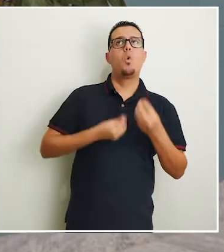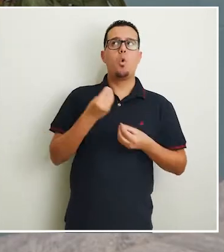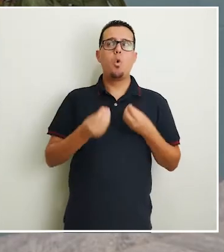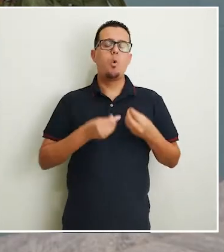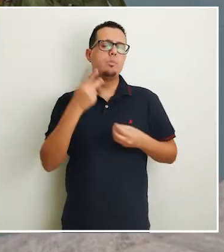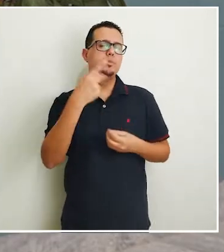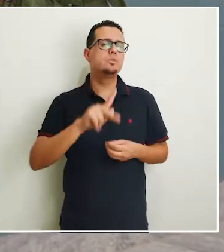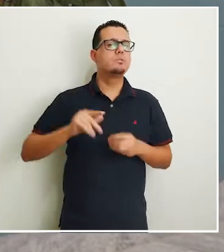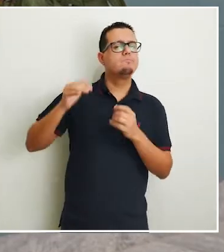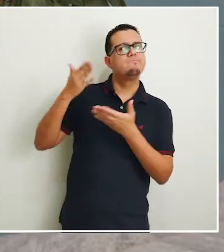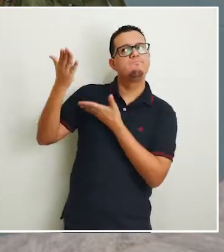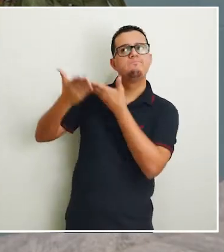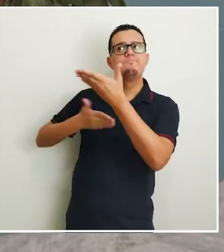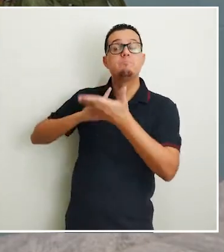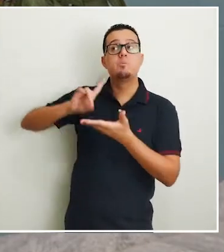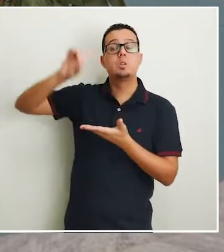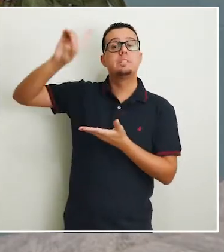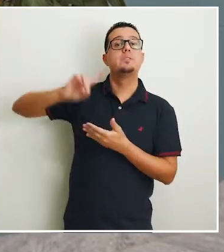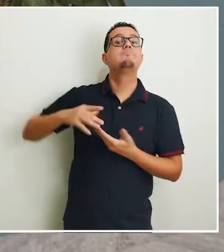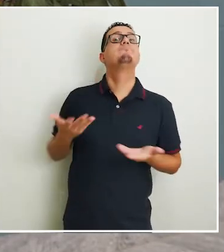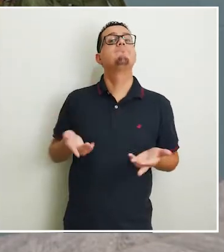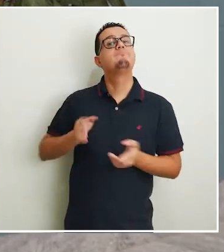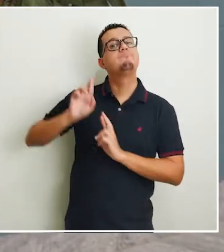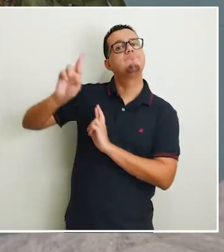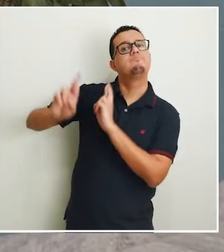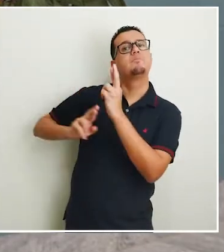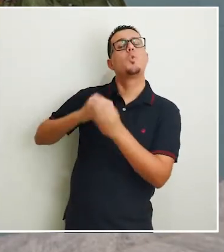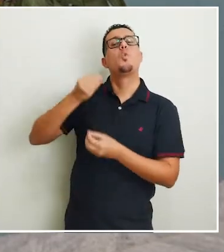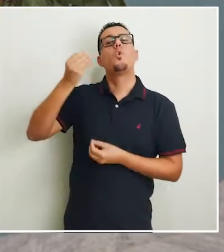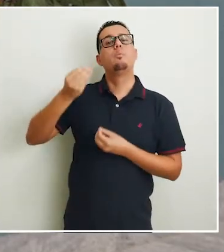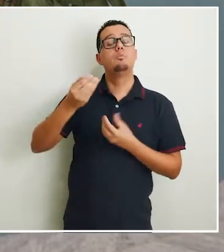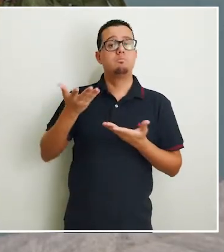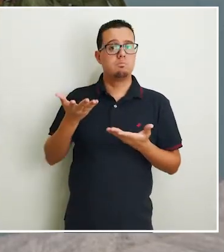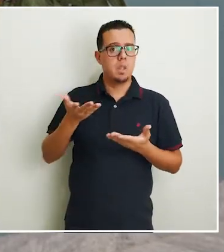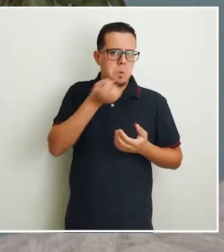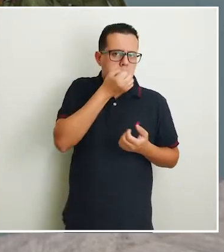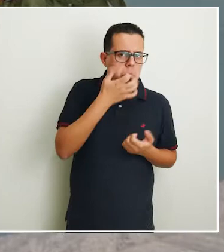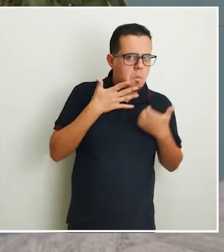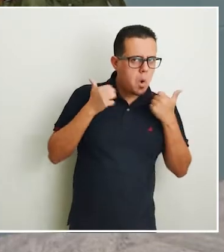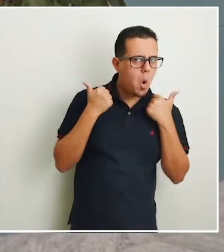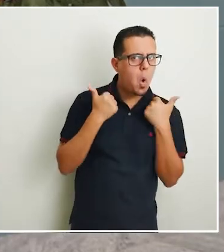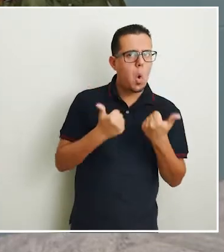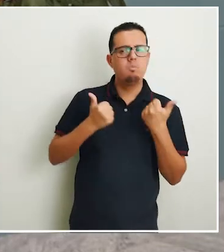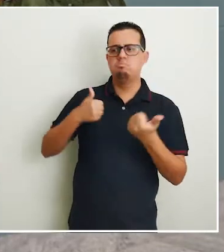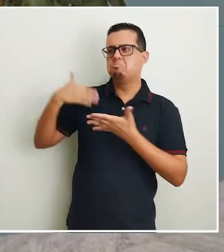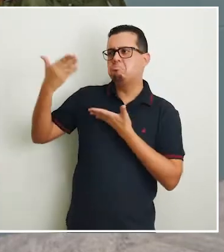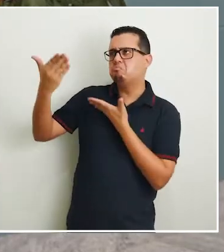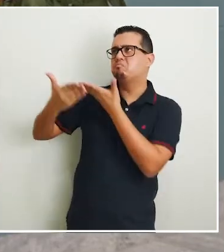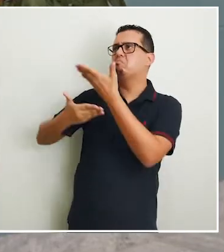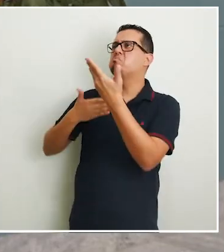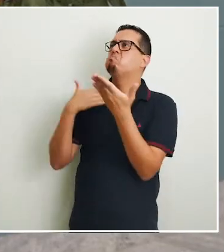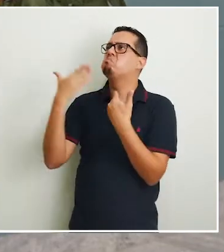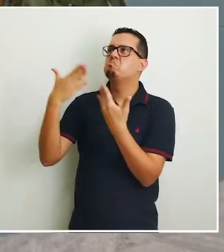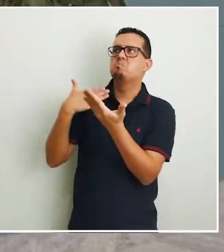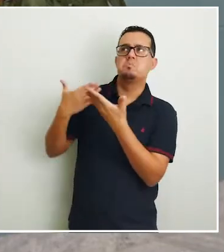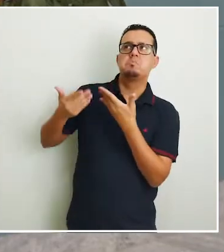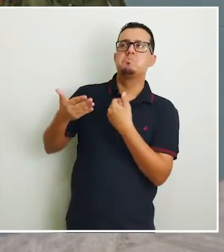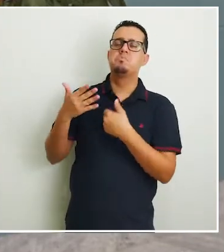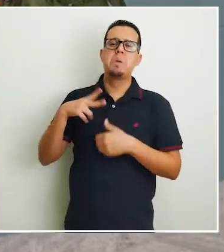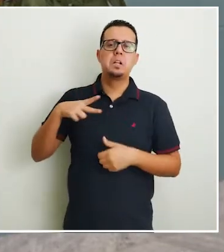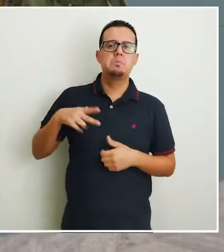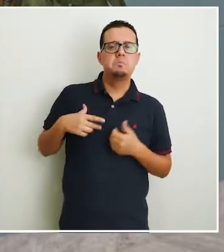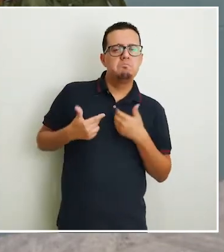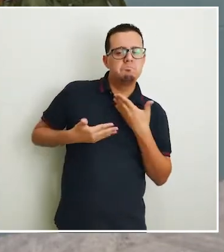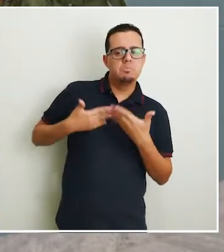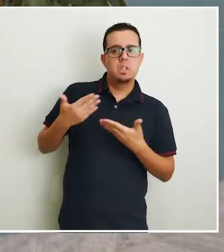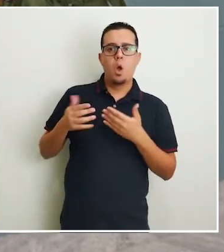seu relacionamento com Deus. Ele é um relacionamento vivo, dinâmico, ou ele é